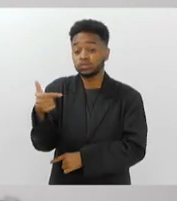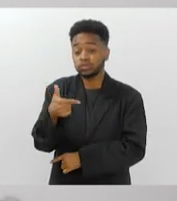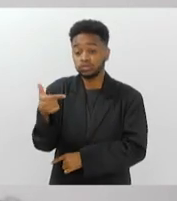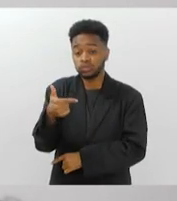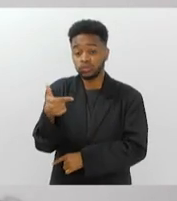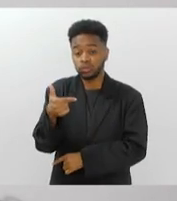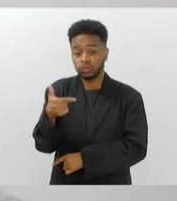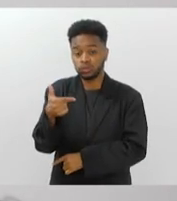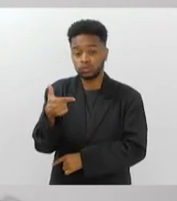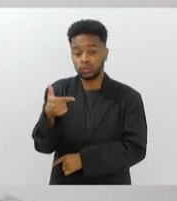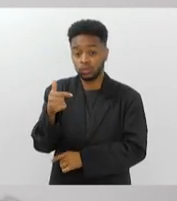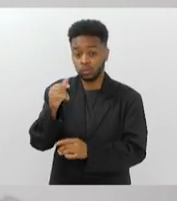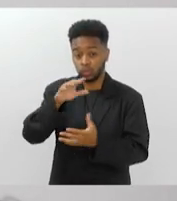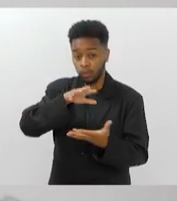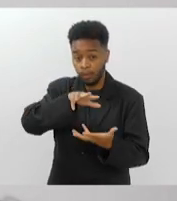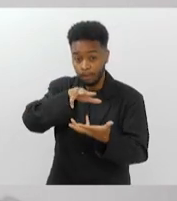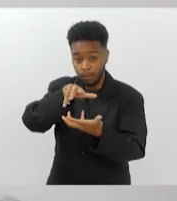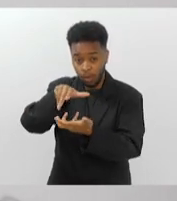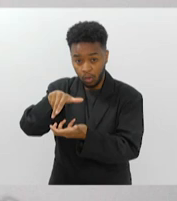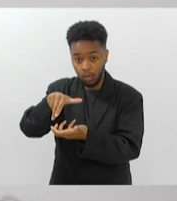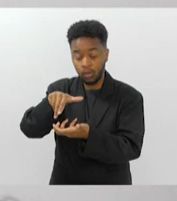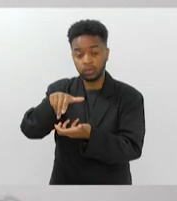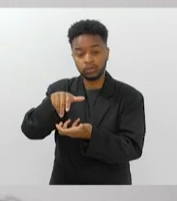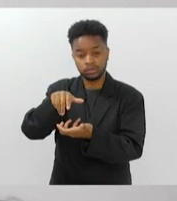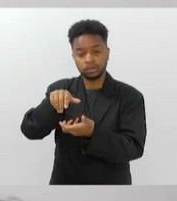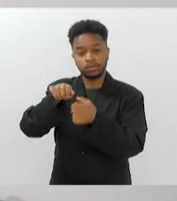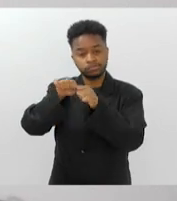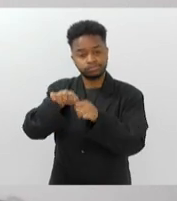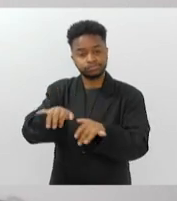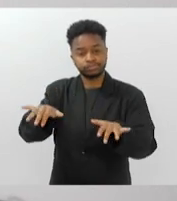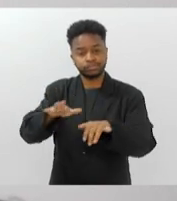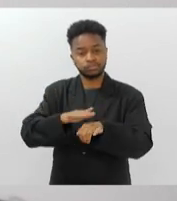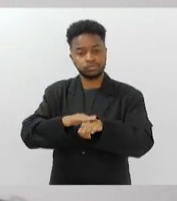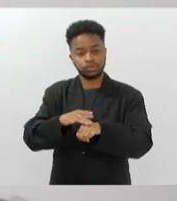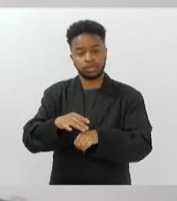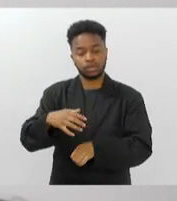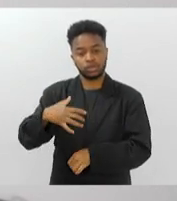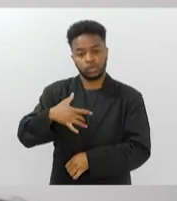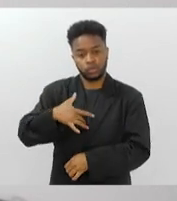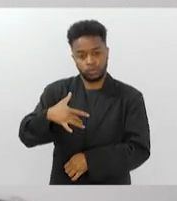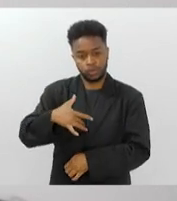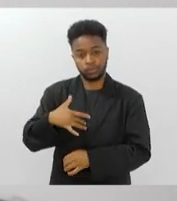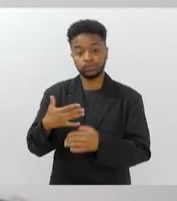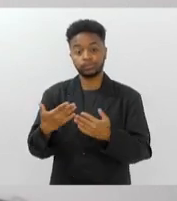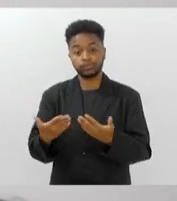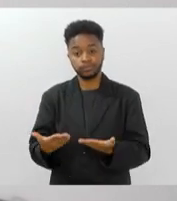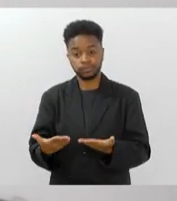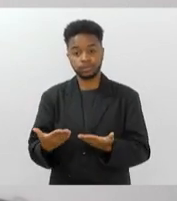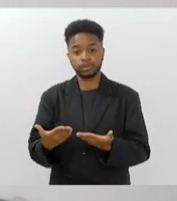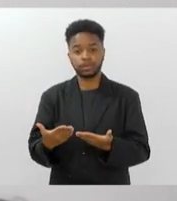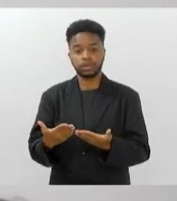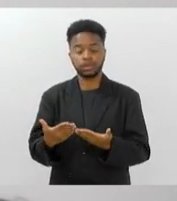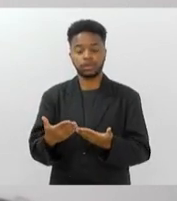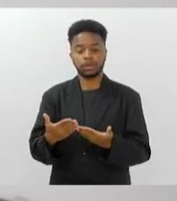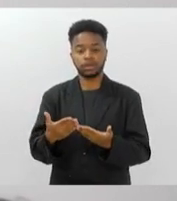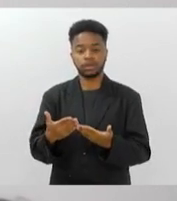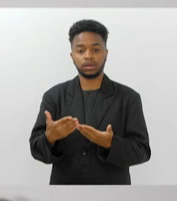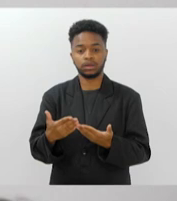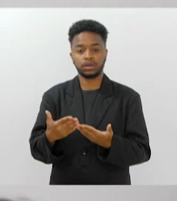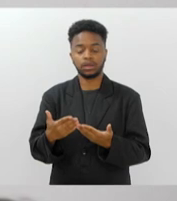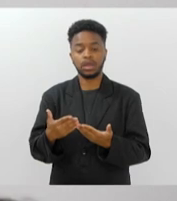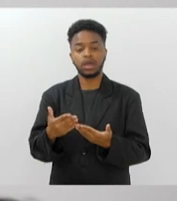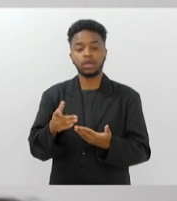no ranking mundial em tuberculose a imortalidade é como que vai